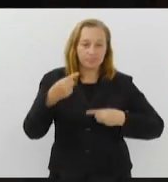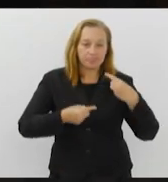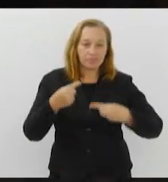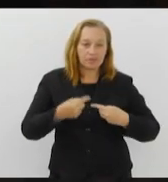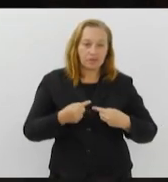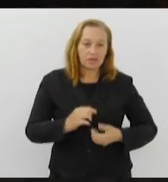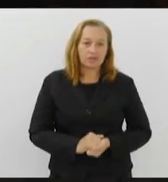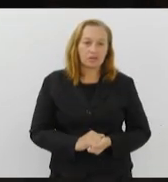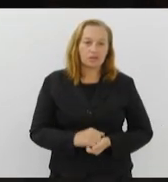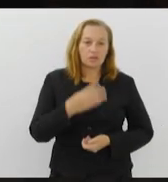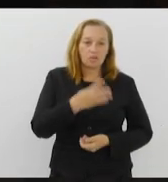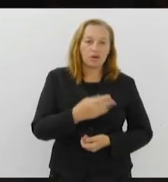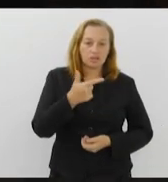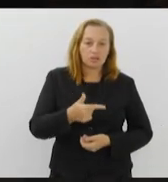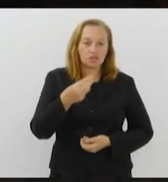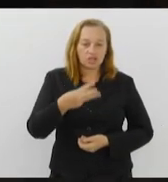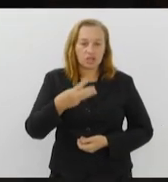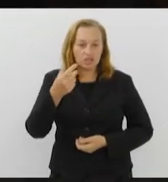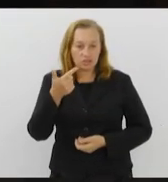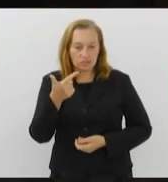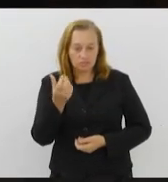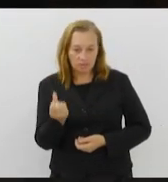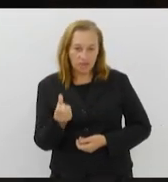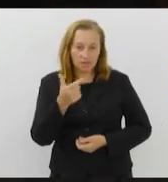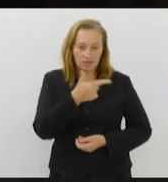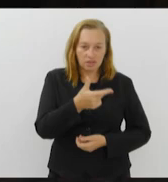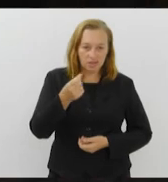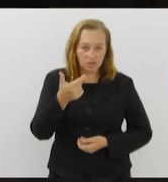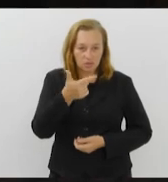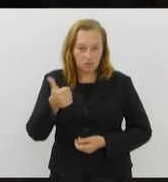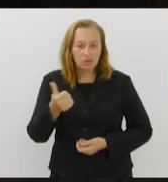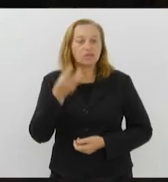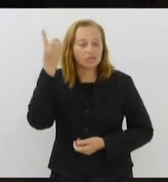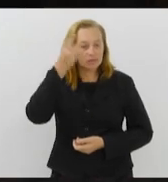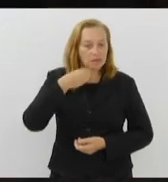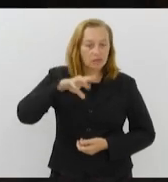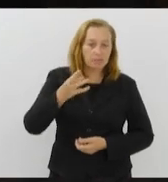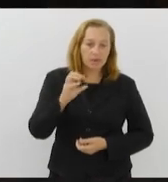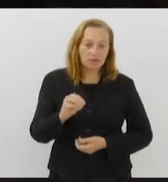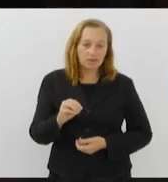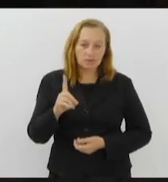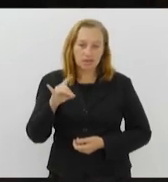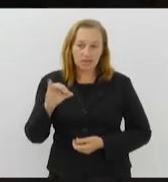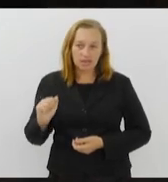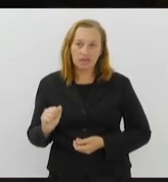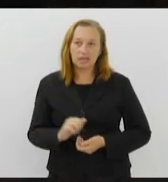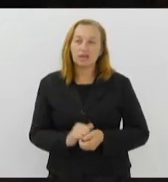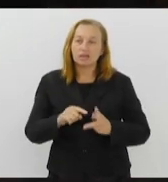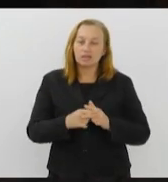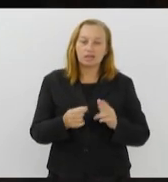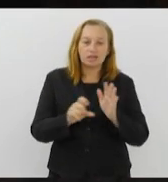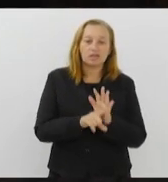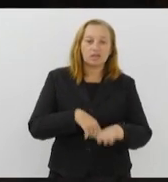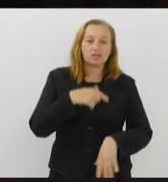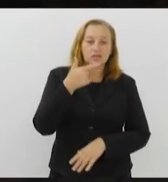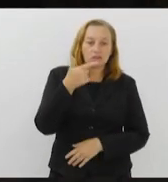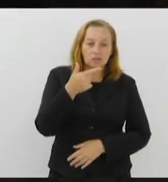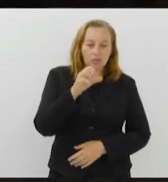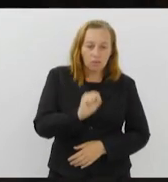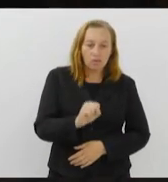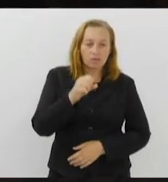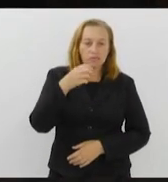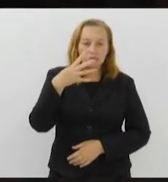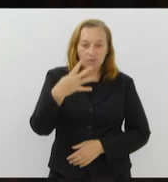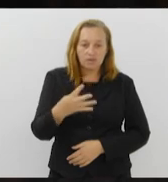de lei 4236, de 21, de autoria do deputado Márcio Canella, que altera a lei 8.401, de 23,